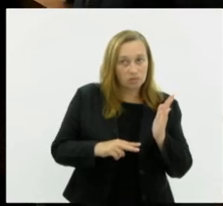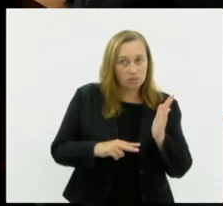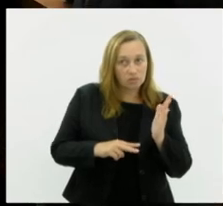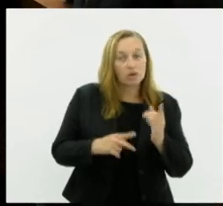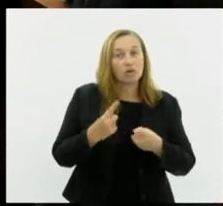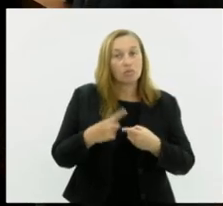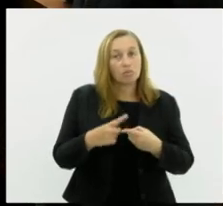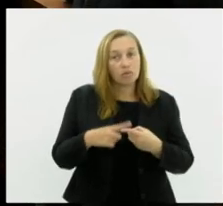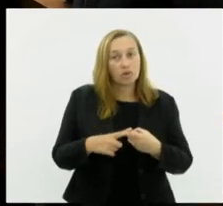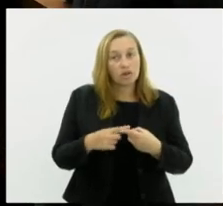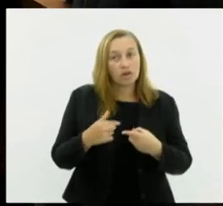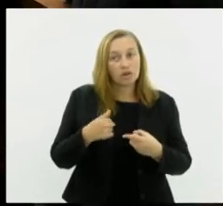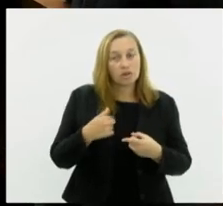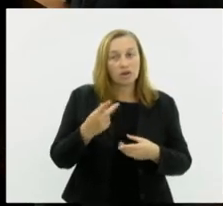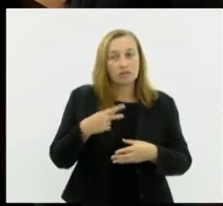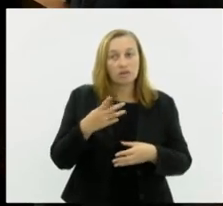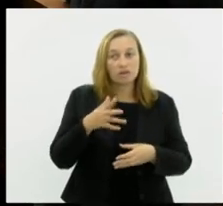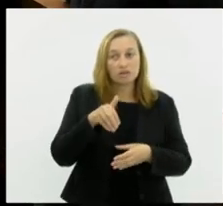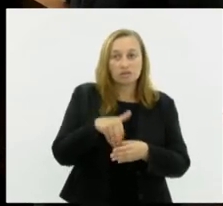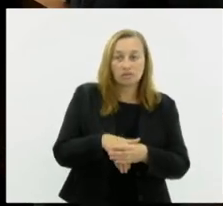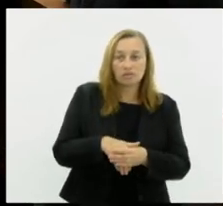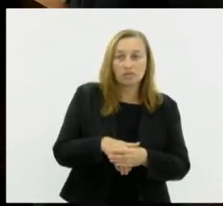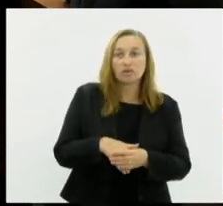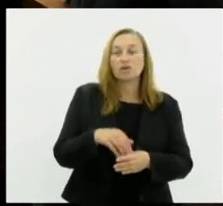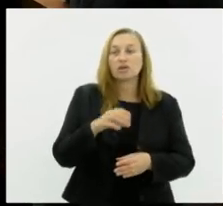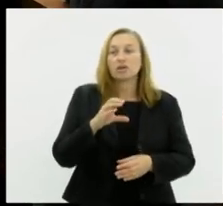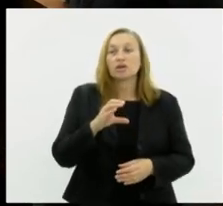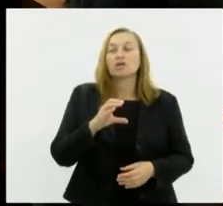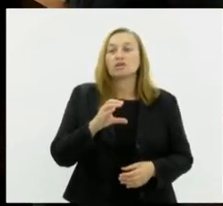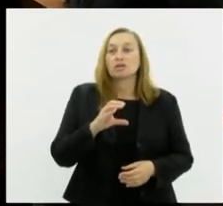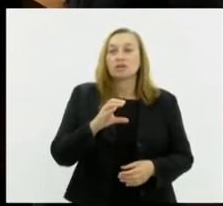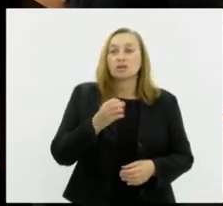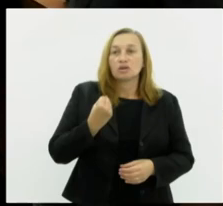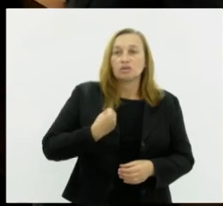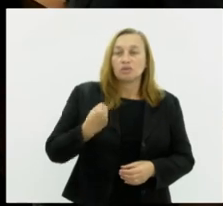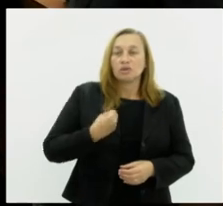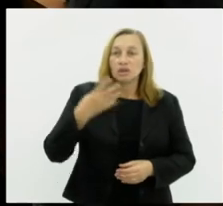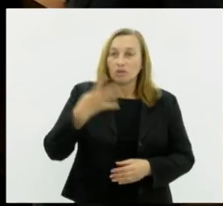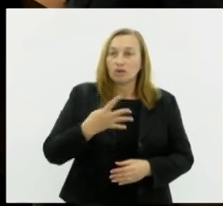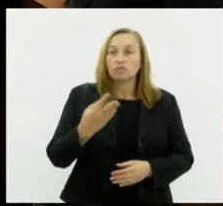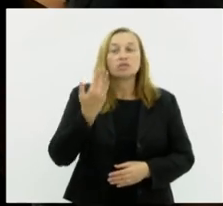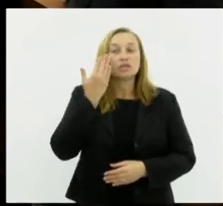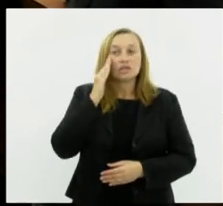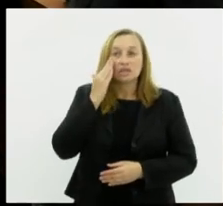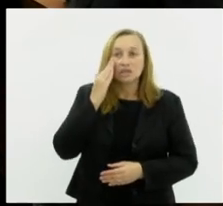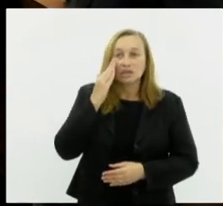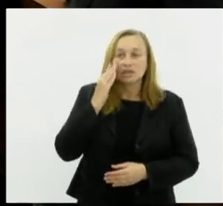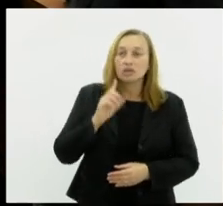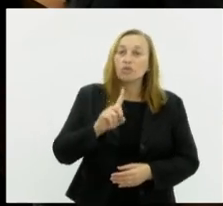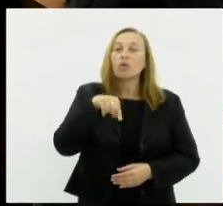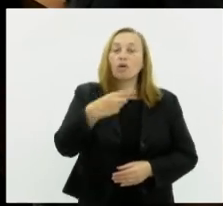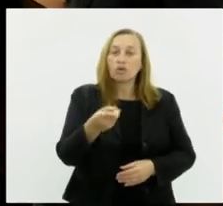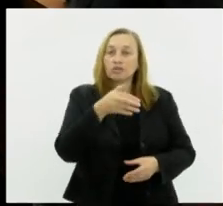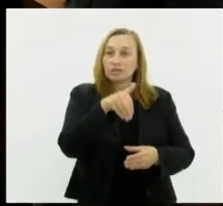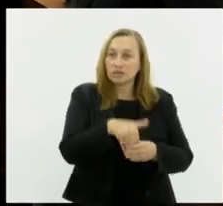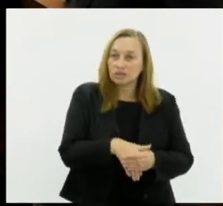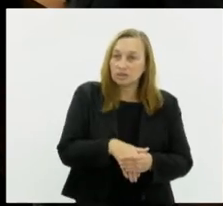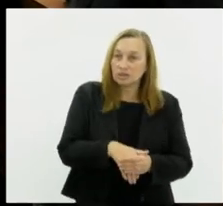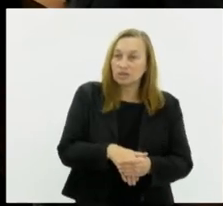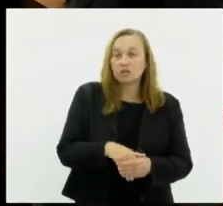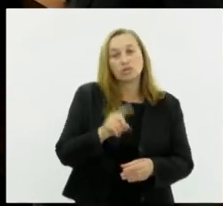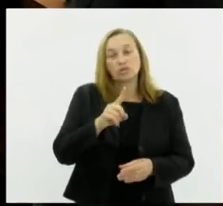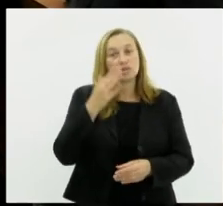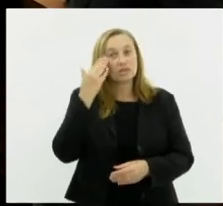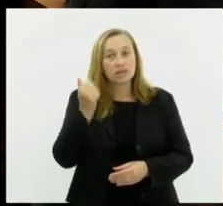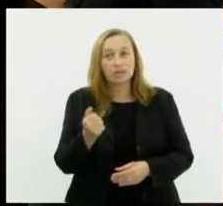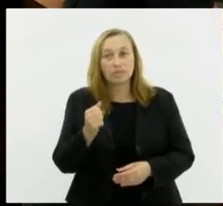por que eu estava sendo a favor da emenda 4, para o senhor ter coerência com a outra votação, eu não ia saber